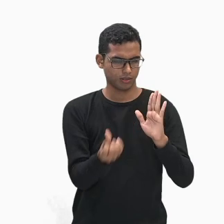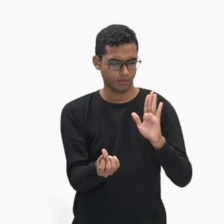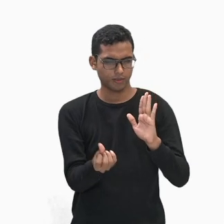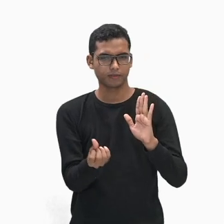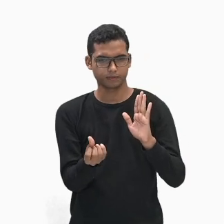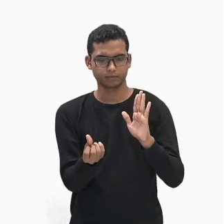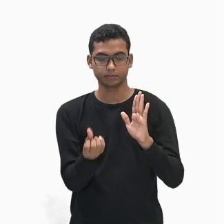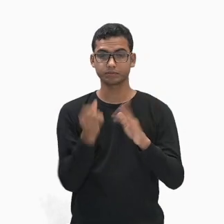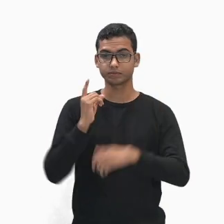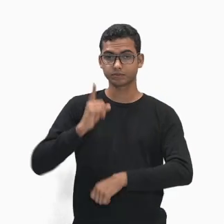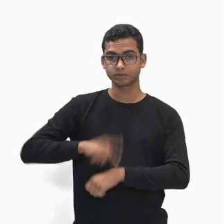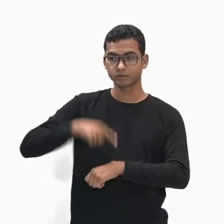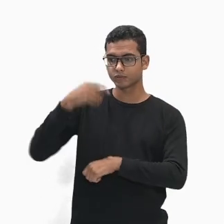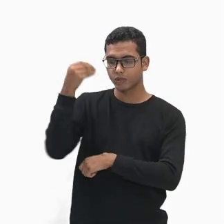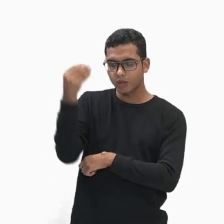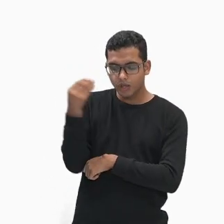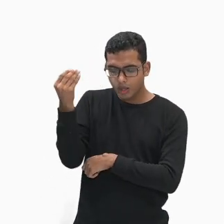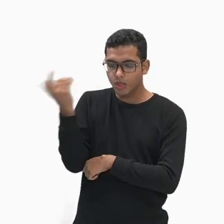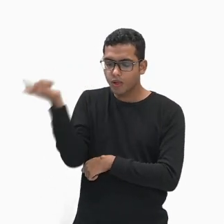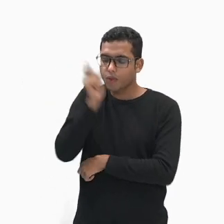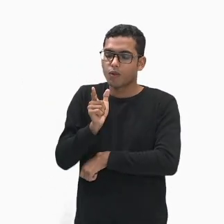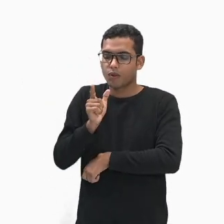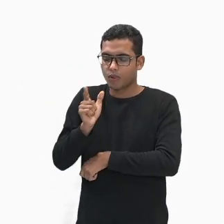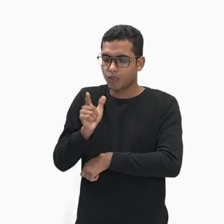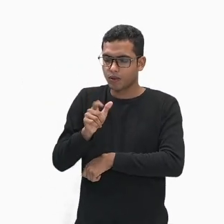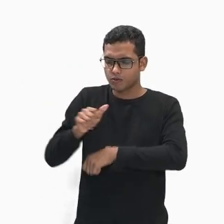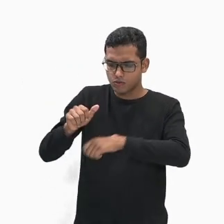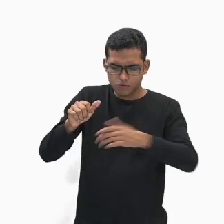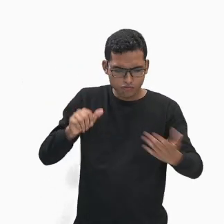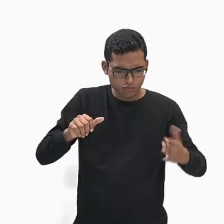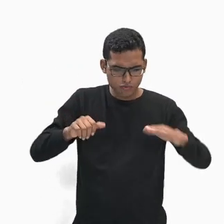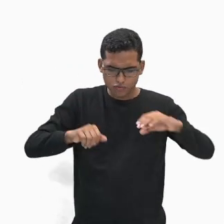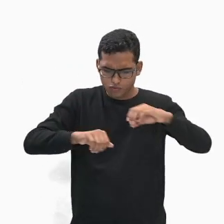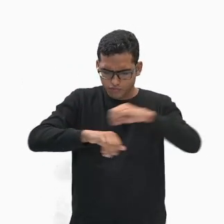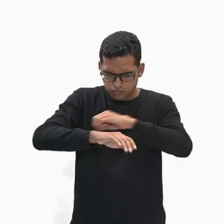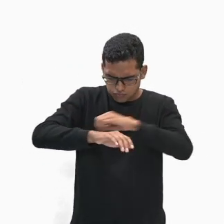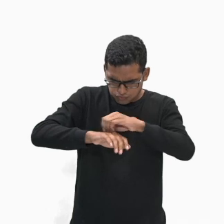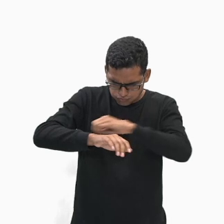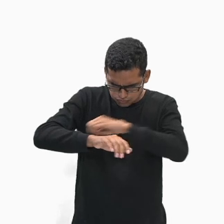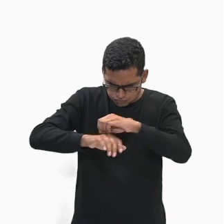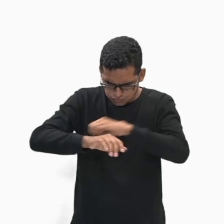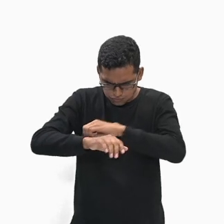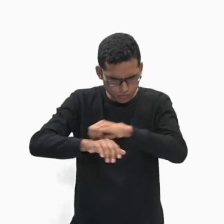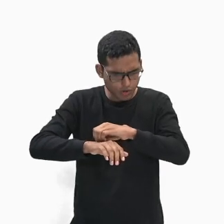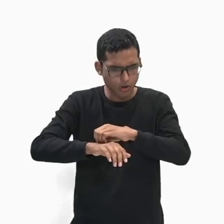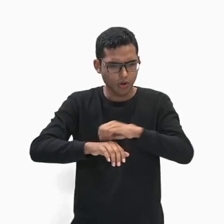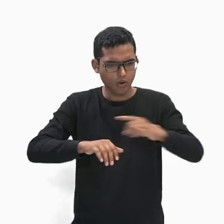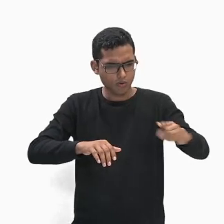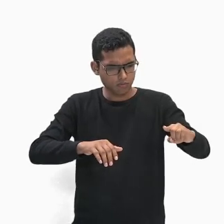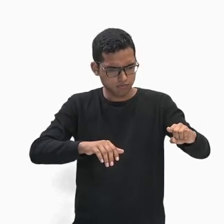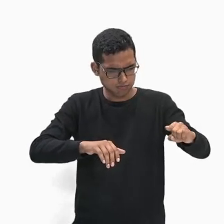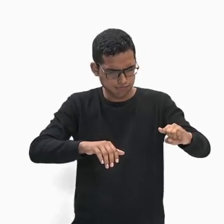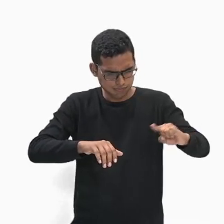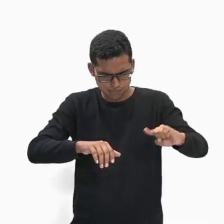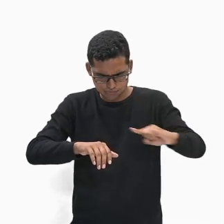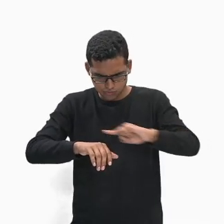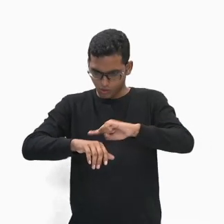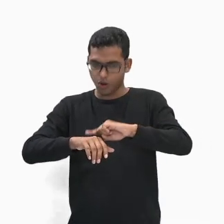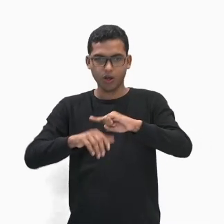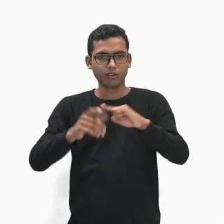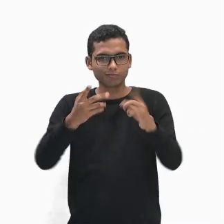ao fazer esse experimento, ele percebeu o seguinte, pessoal, ele percebeu,